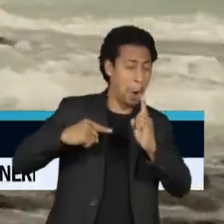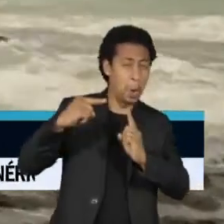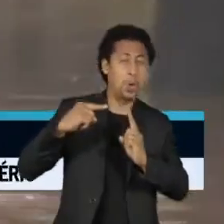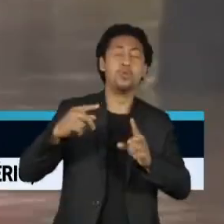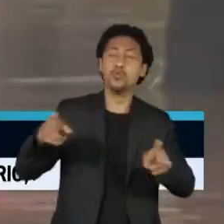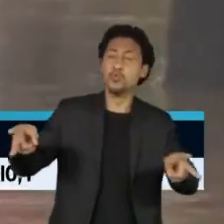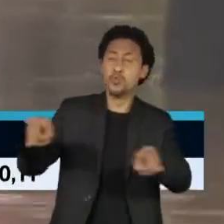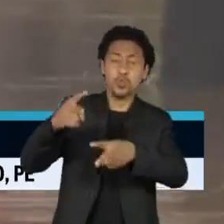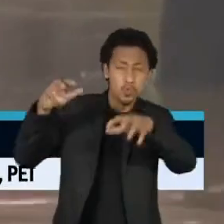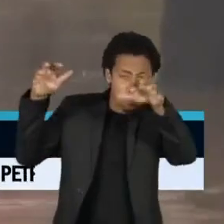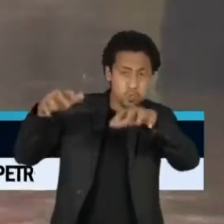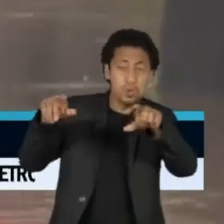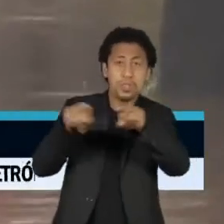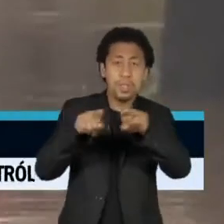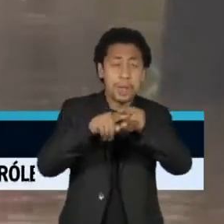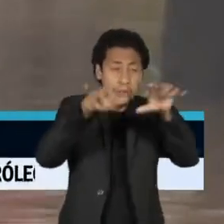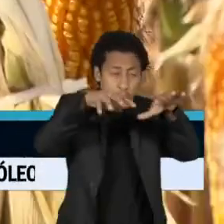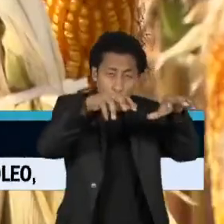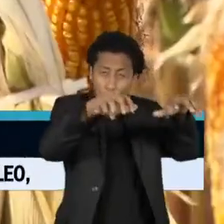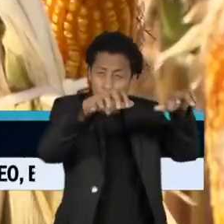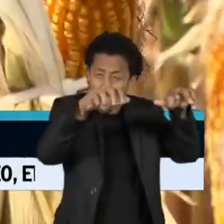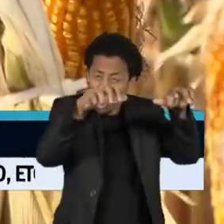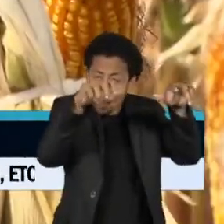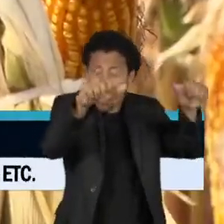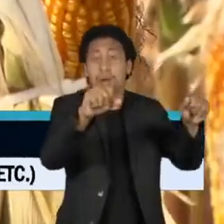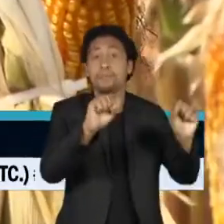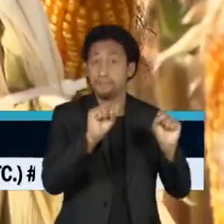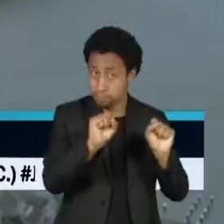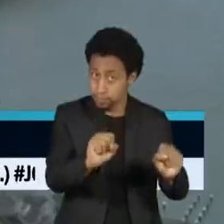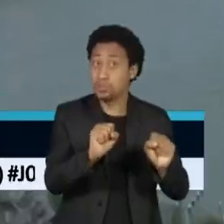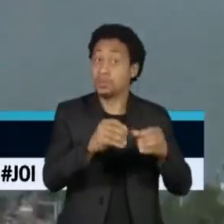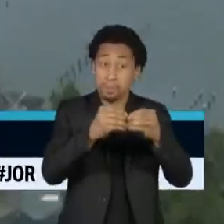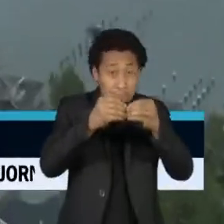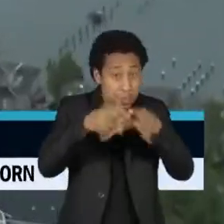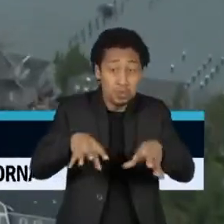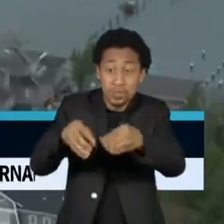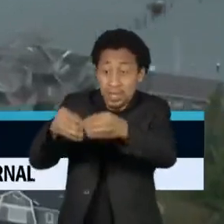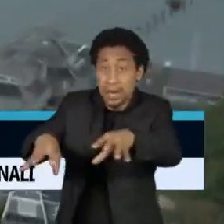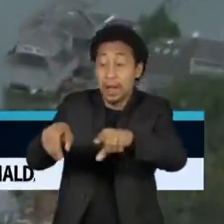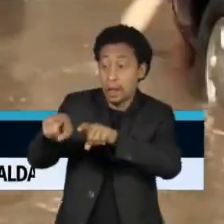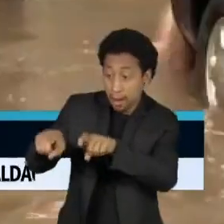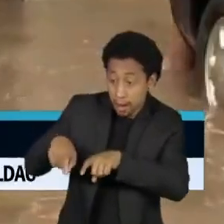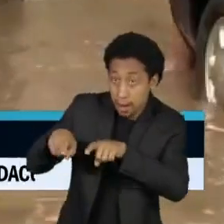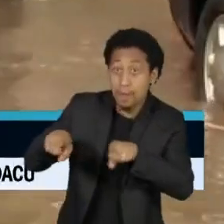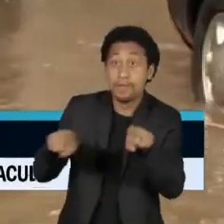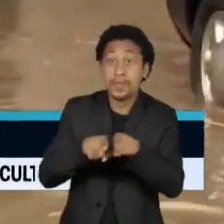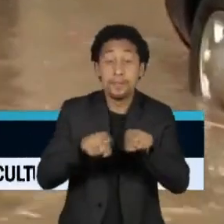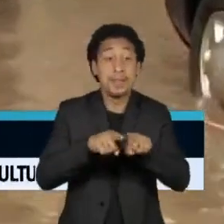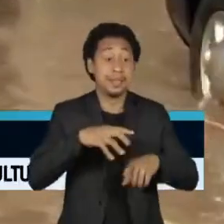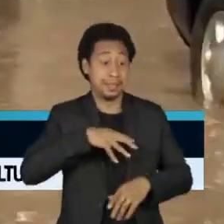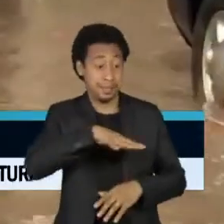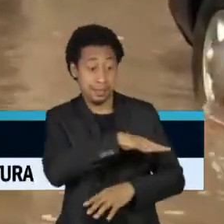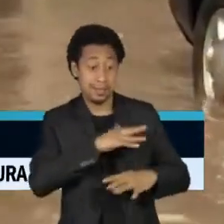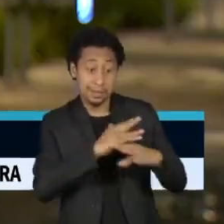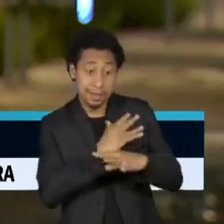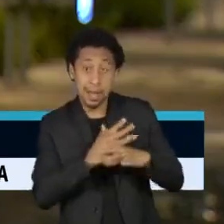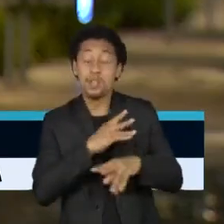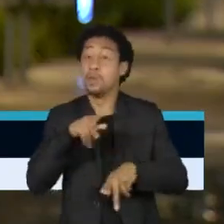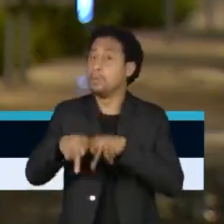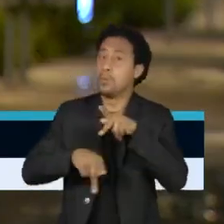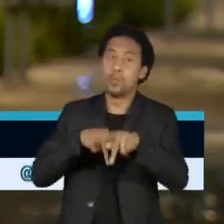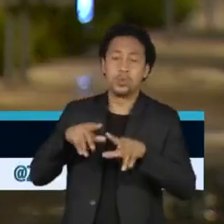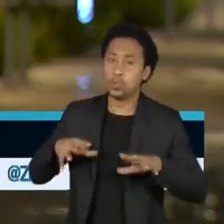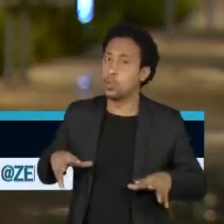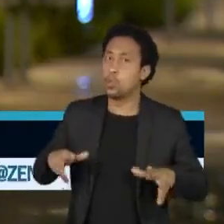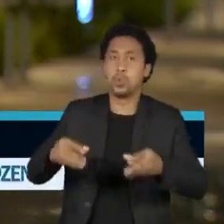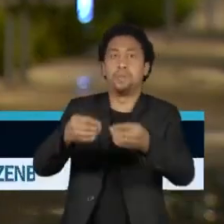e intensos, provocando prejuízos não só para o agronegócio, mas também para as cidades e suas populações. A